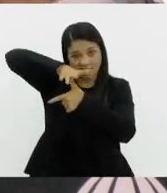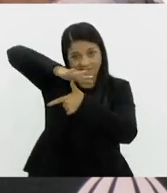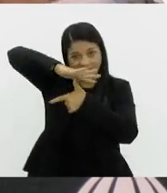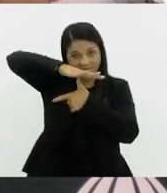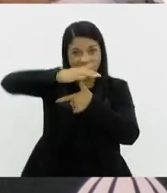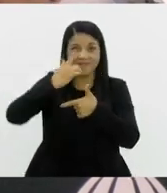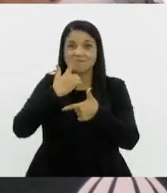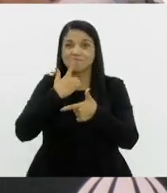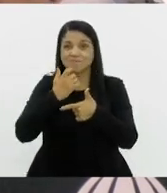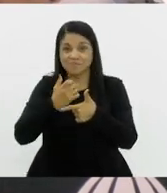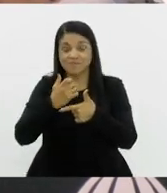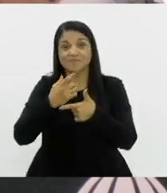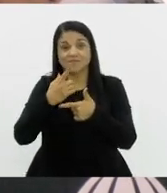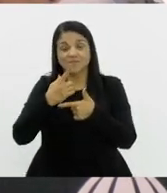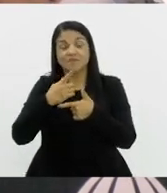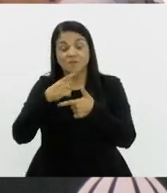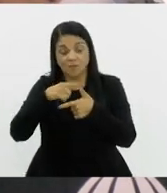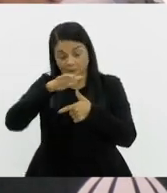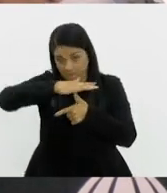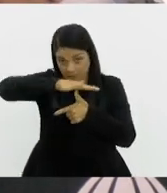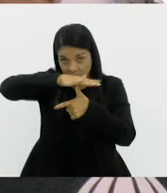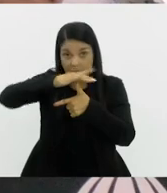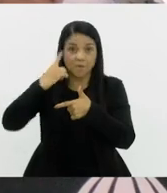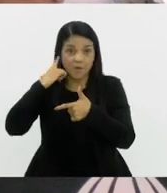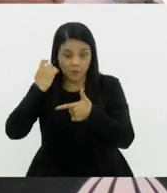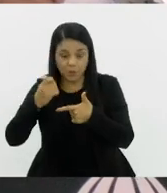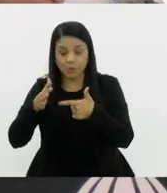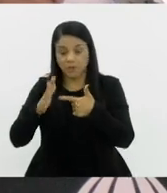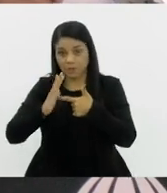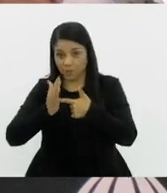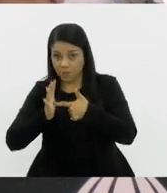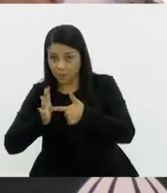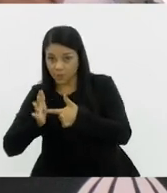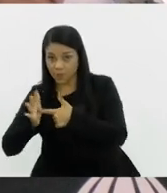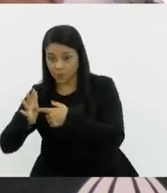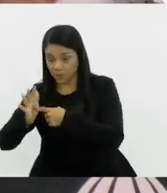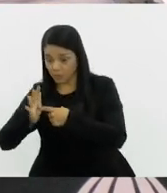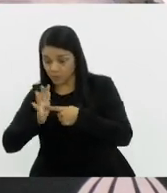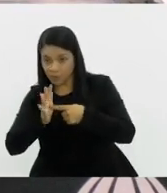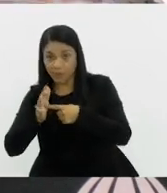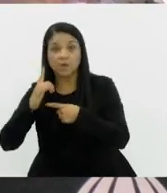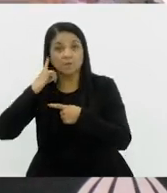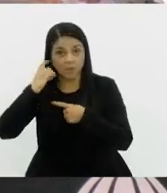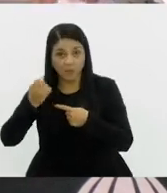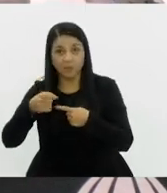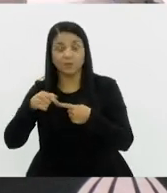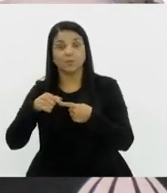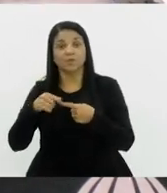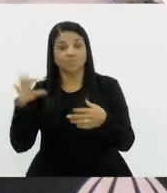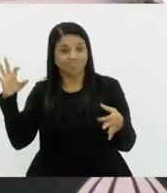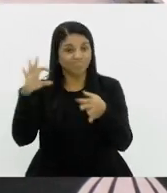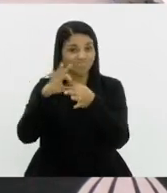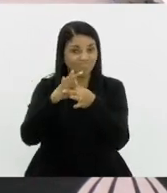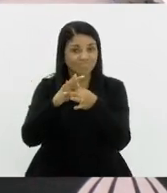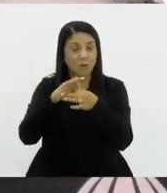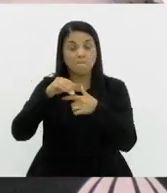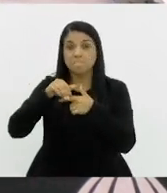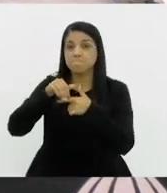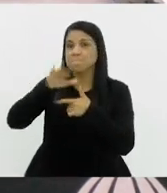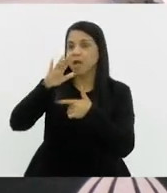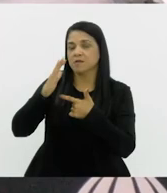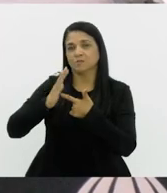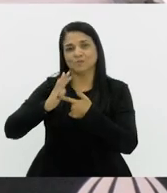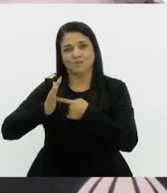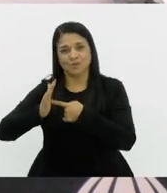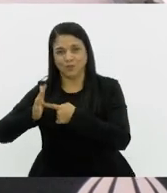o ruído do pneu. E aí a gente tem um problema, porque o ruído do motor ele vai ser mais perceptível, porque